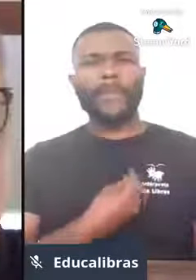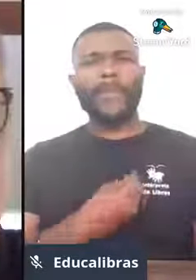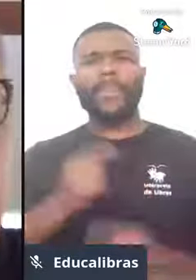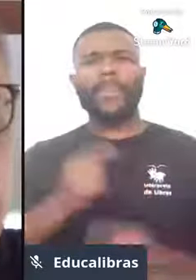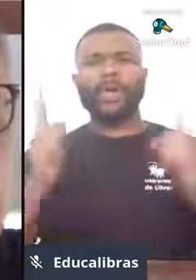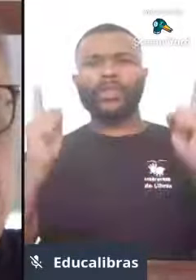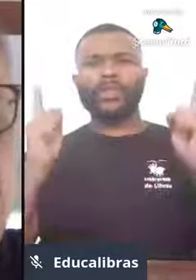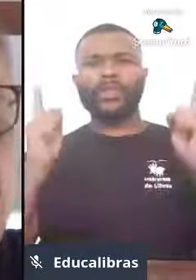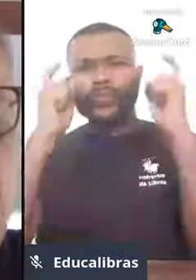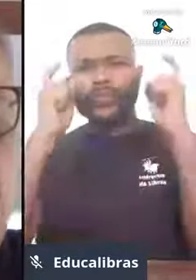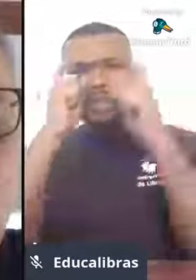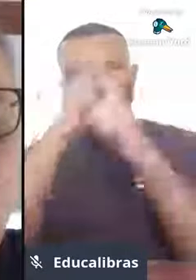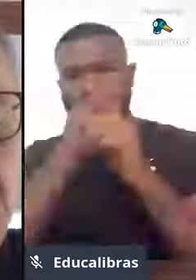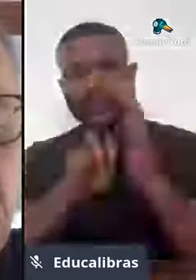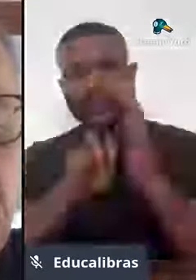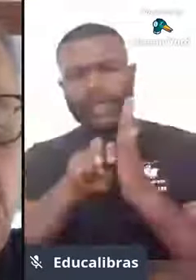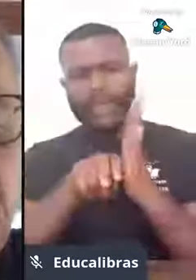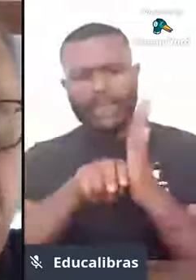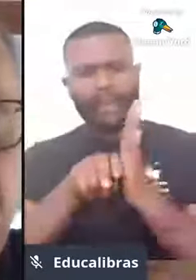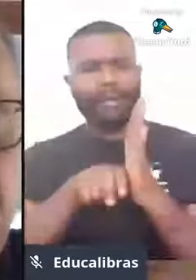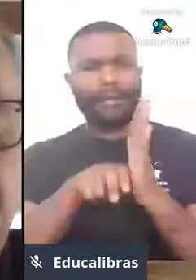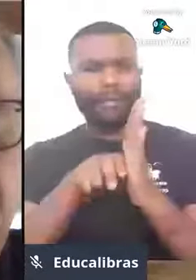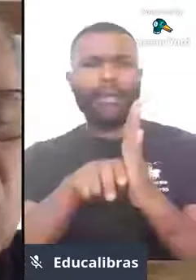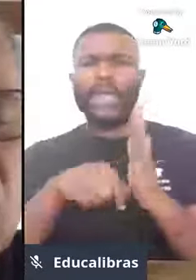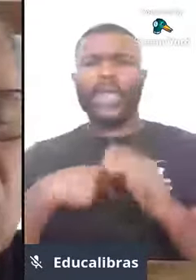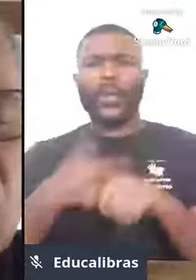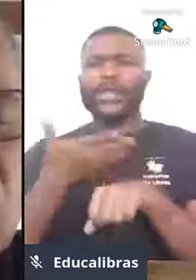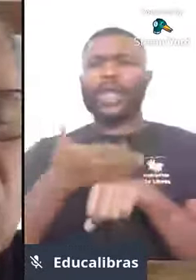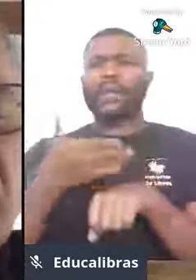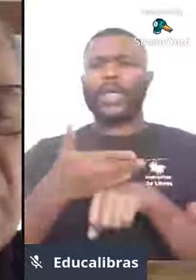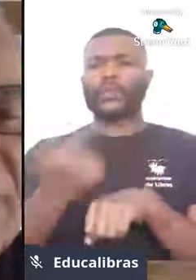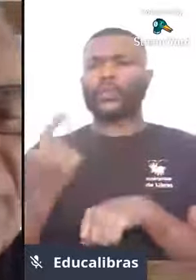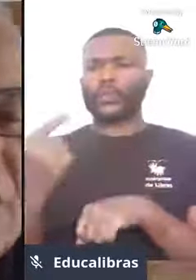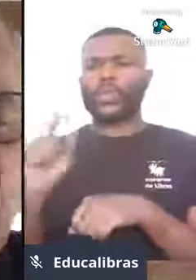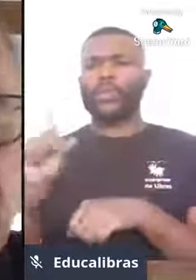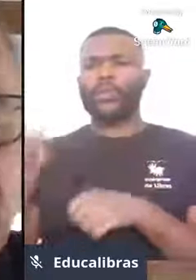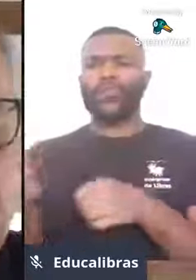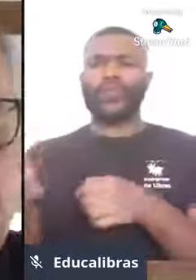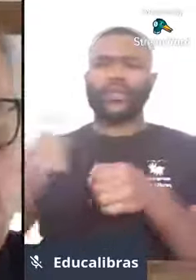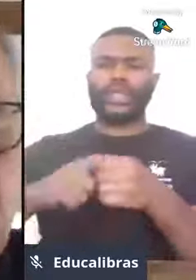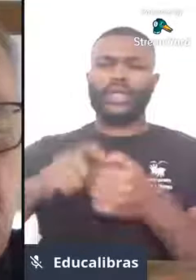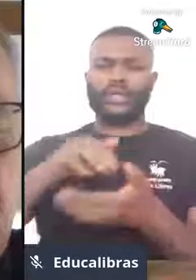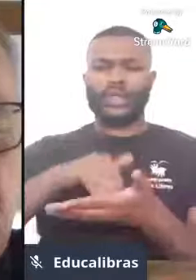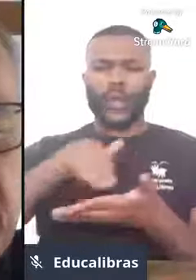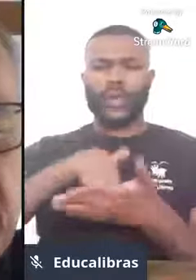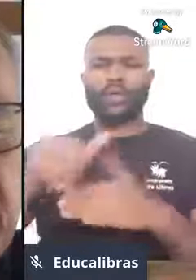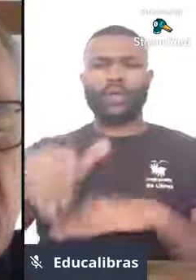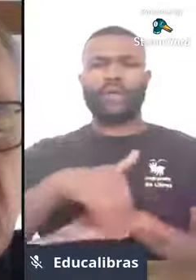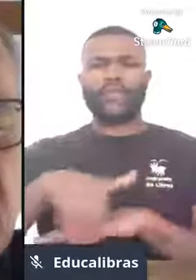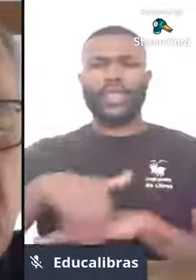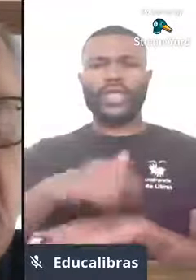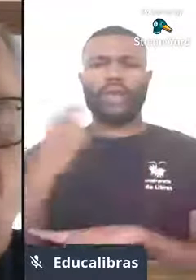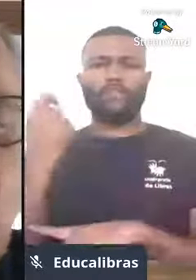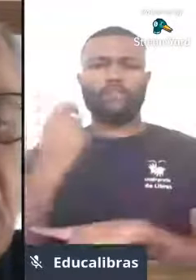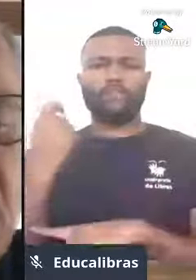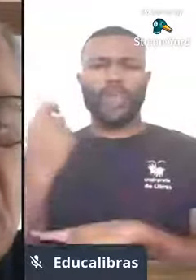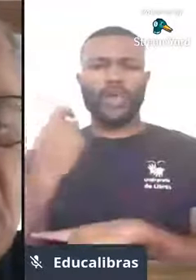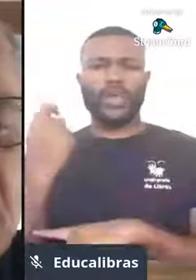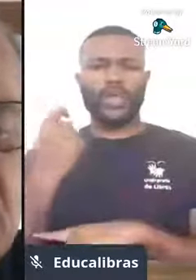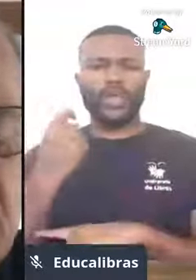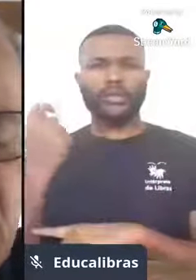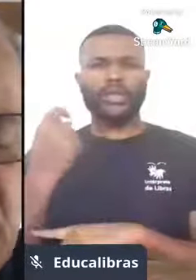ainda não tinha treinamento, né? Voltei para o meu escritório, que ficava ali na Avenida Paulista, na área de eletrônica